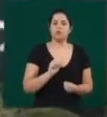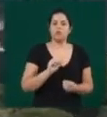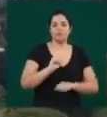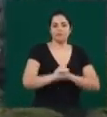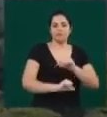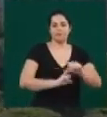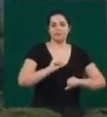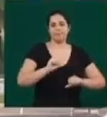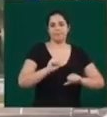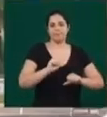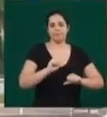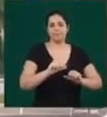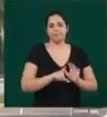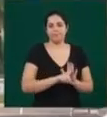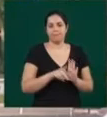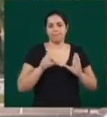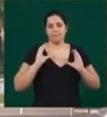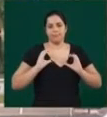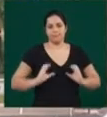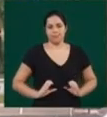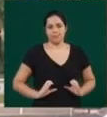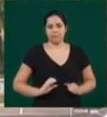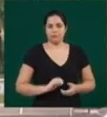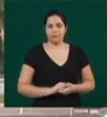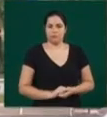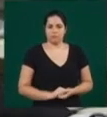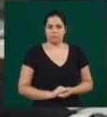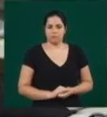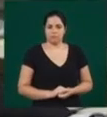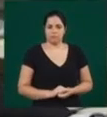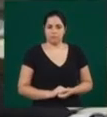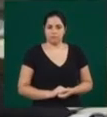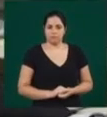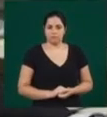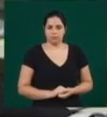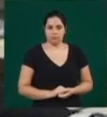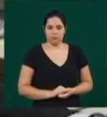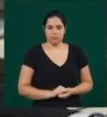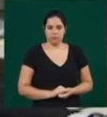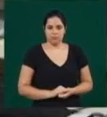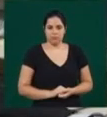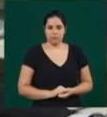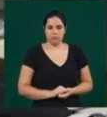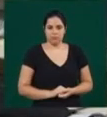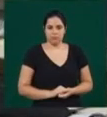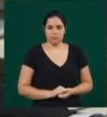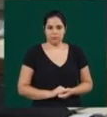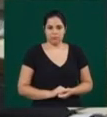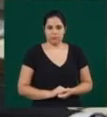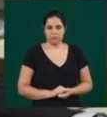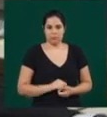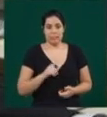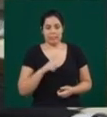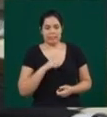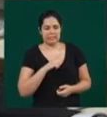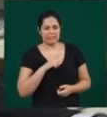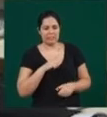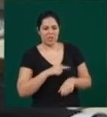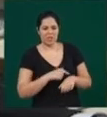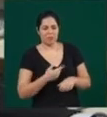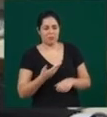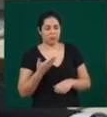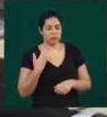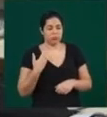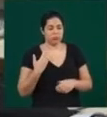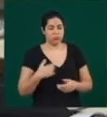de Processo Civil, que tornou a cobrança mais rápida. Você antes tinha um tempo muito grande dentro do